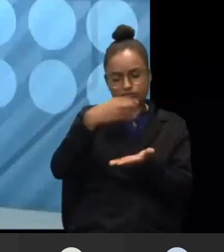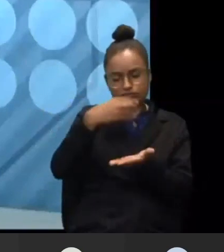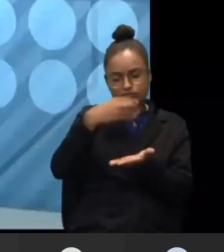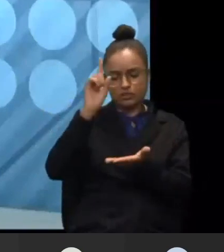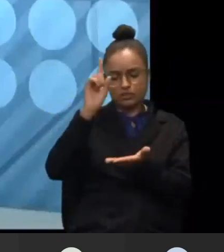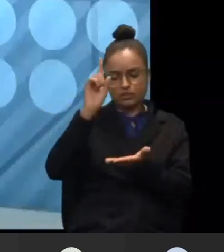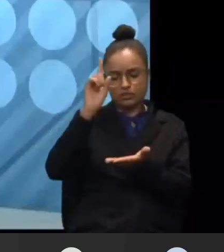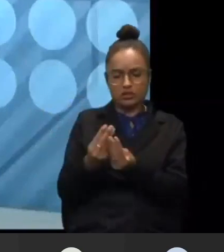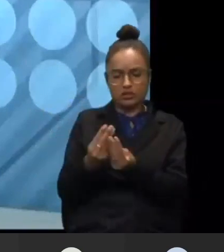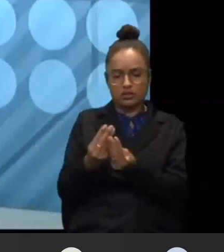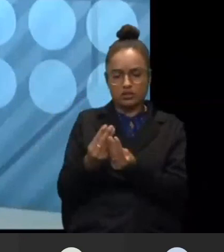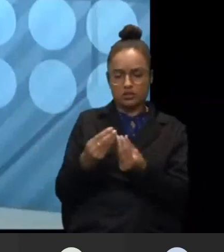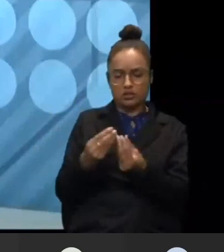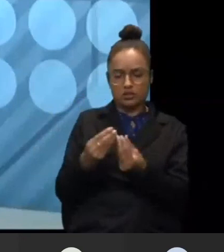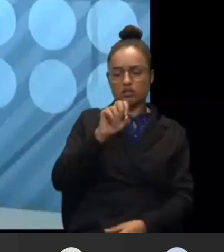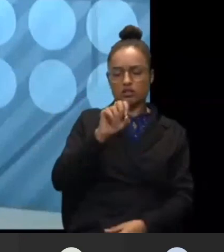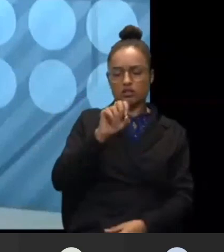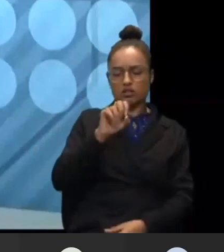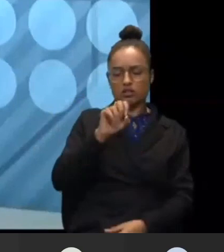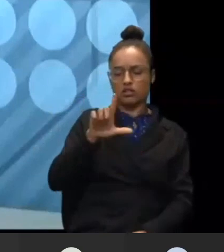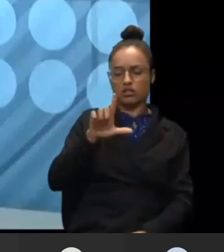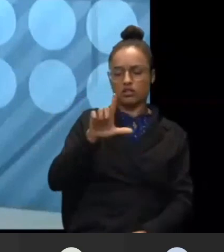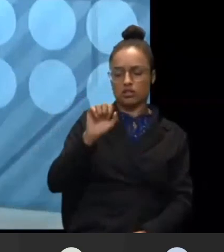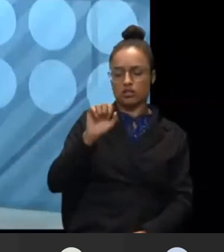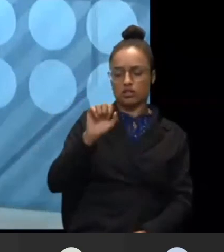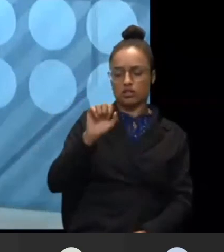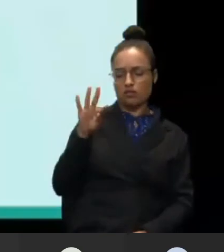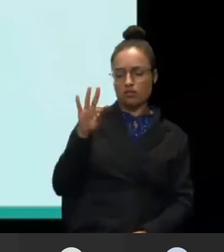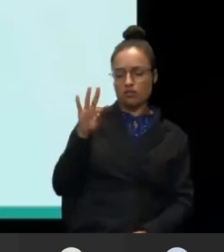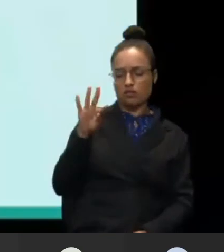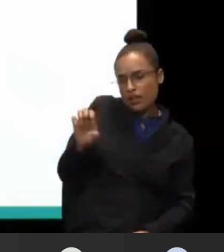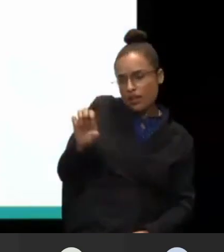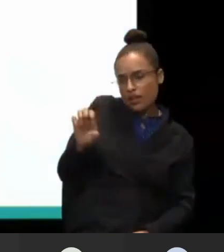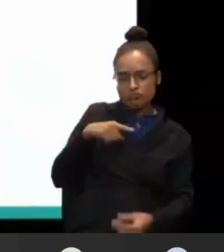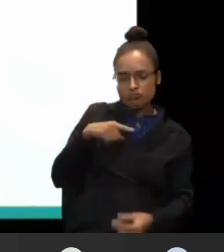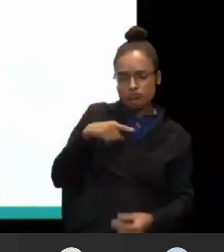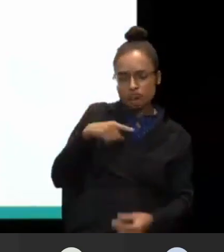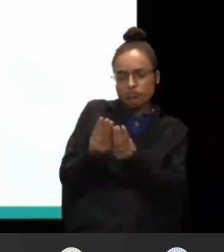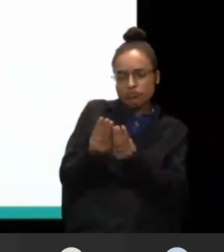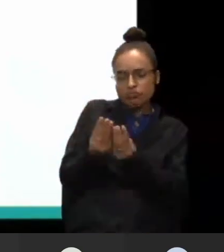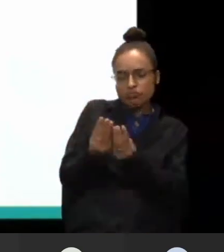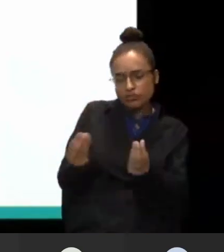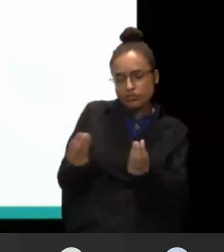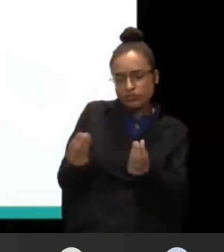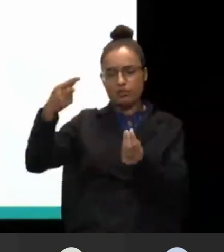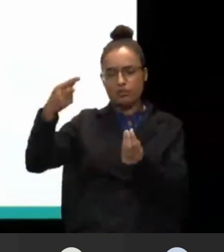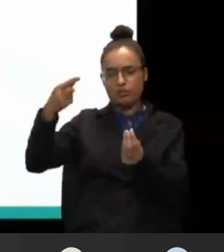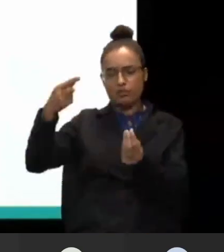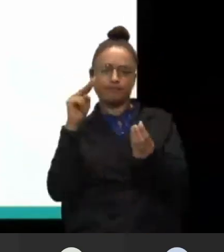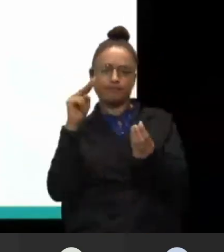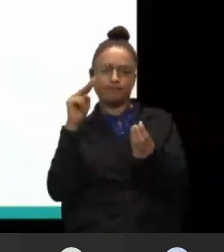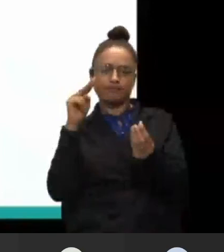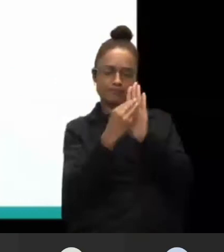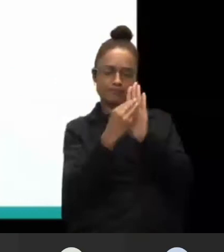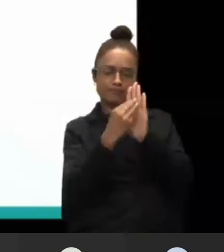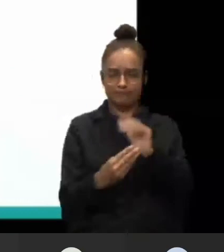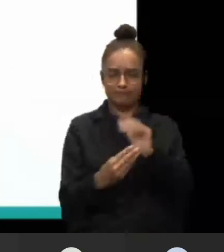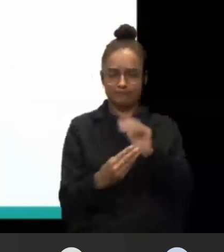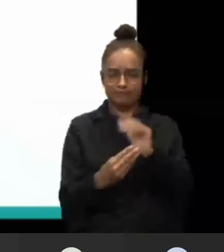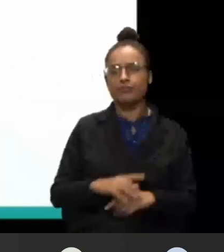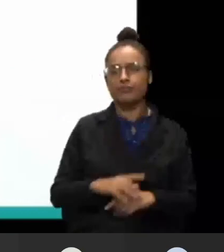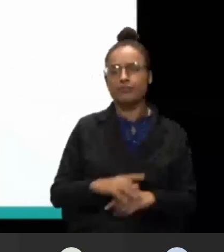desses solventes. Vamos observar quais serão no slide, quais são os passos seguintes a serem realizados. Após